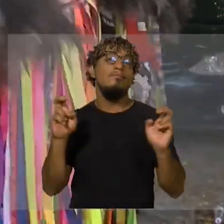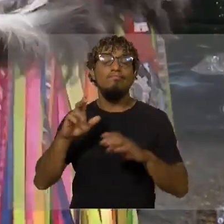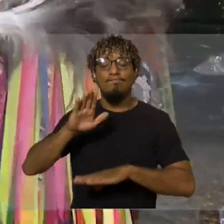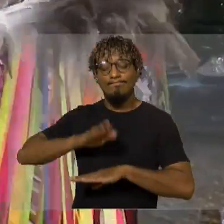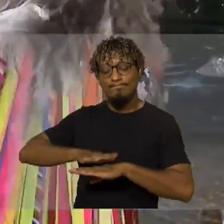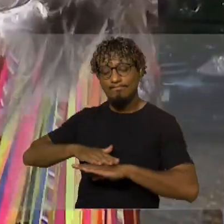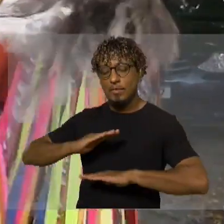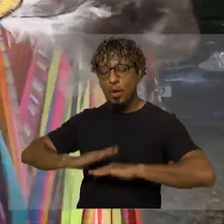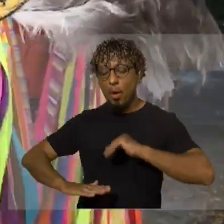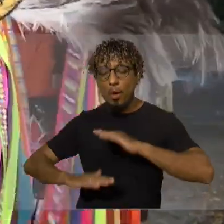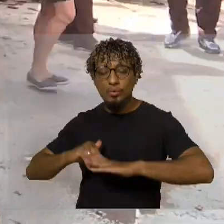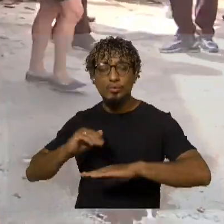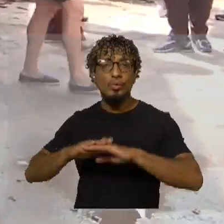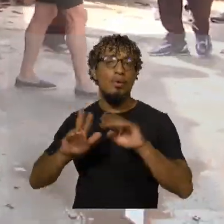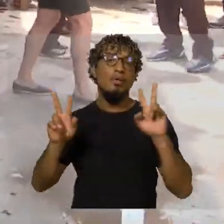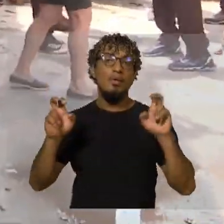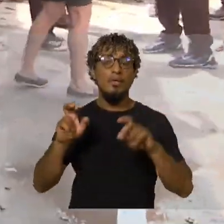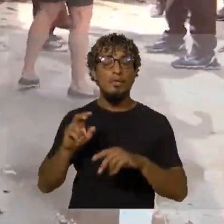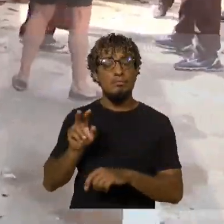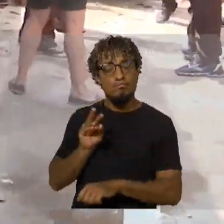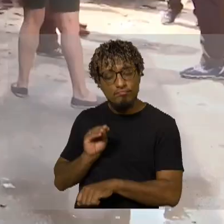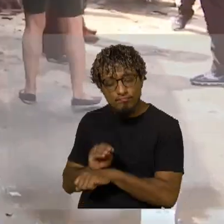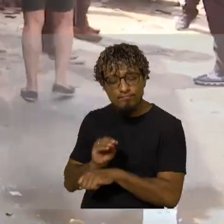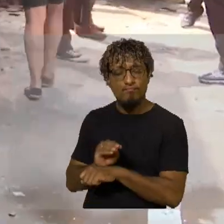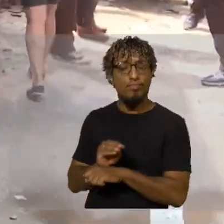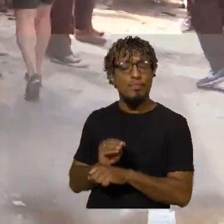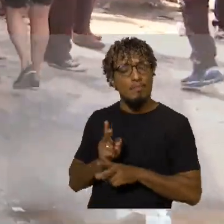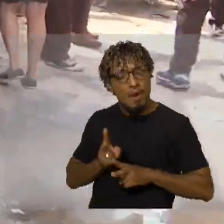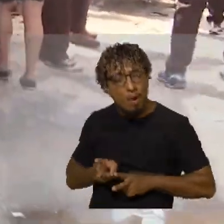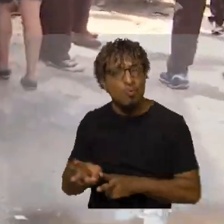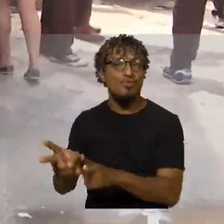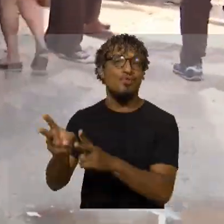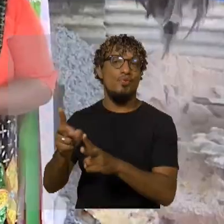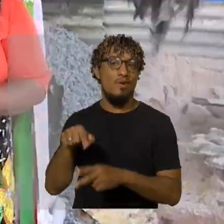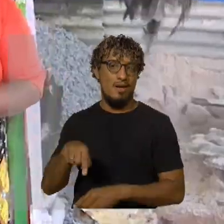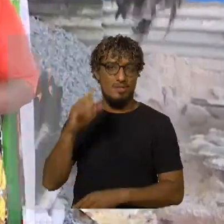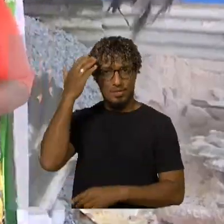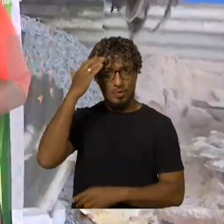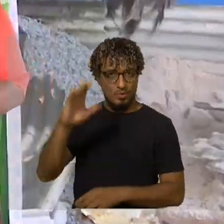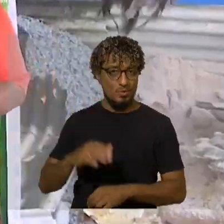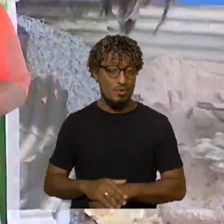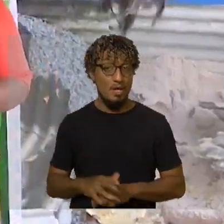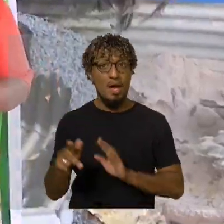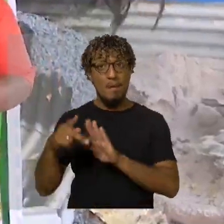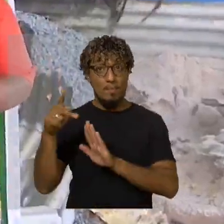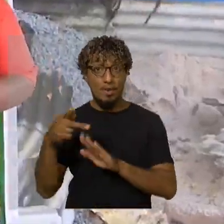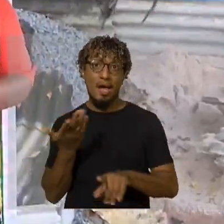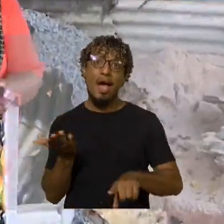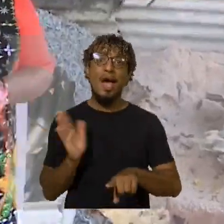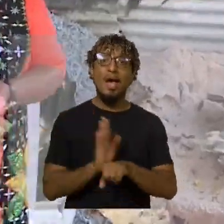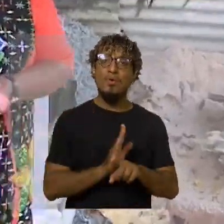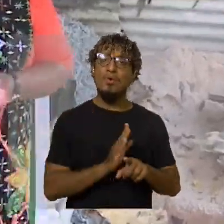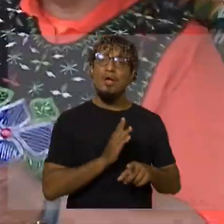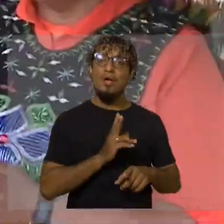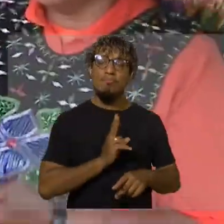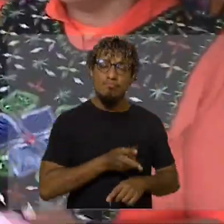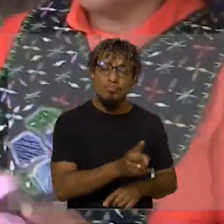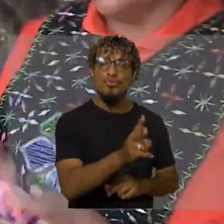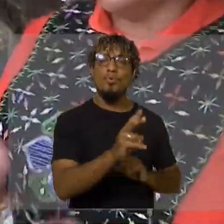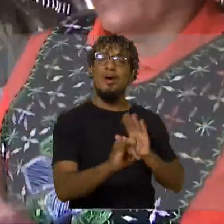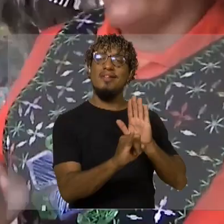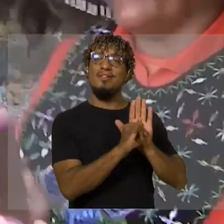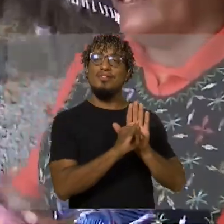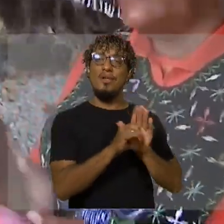agentes de manutenção dessa cultura, né? Projetos como esse se tornam aliados na manutenção da identidade de um povo